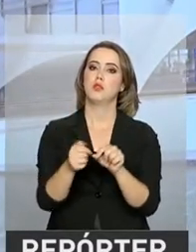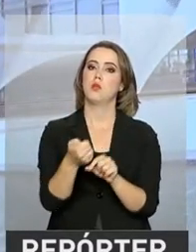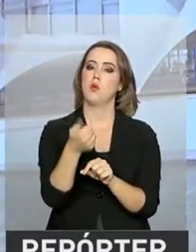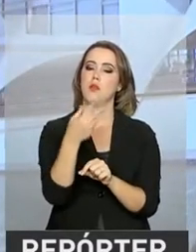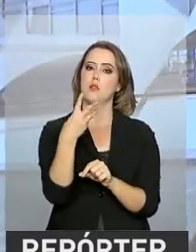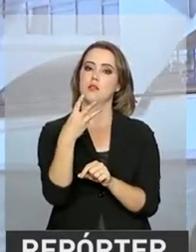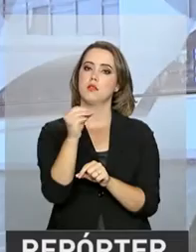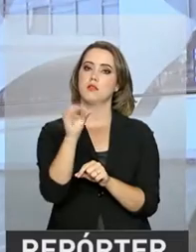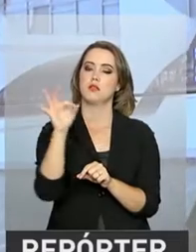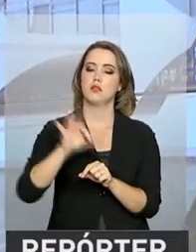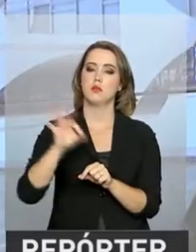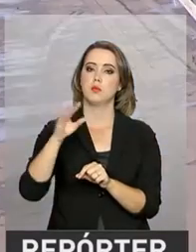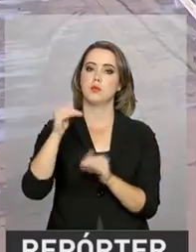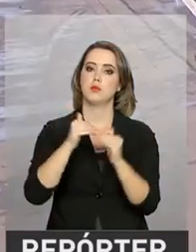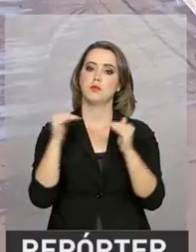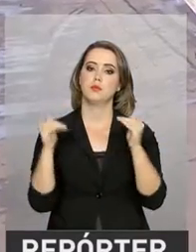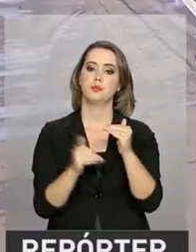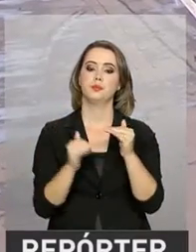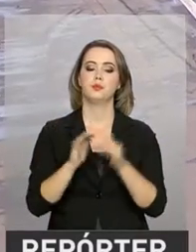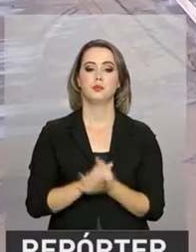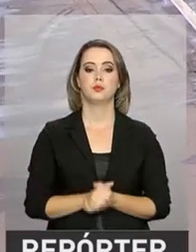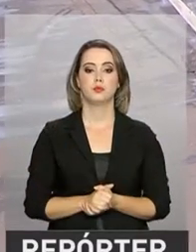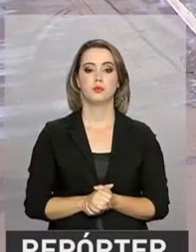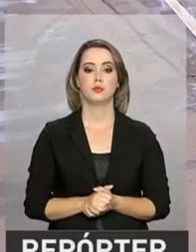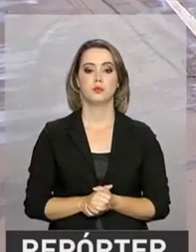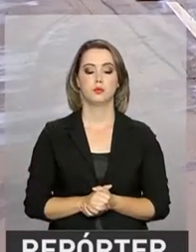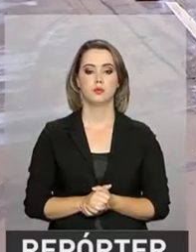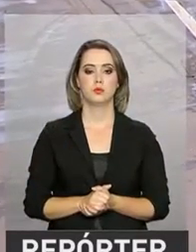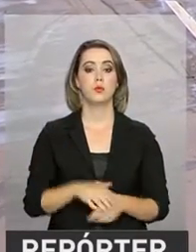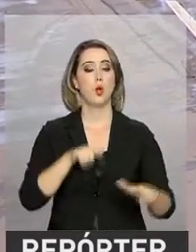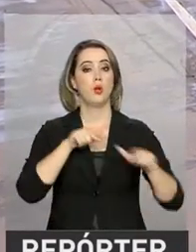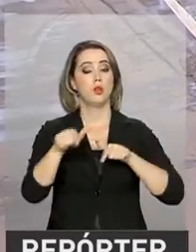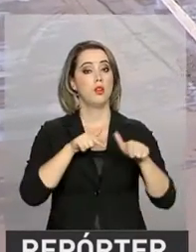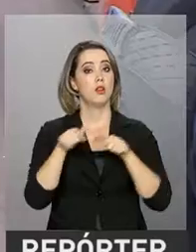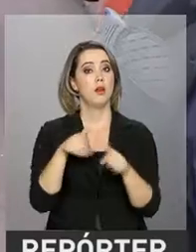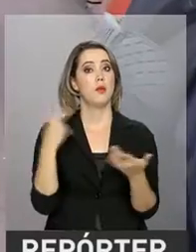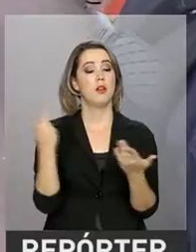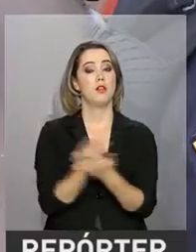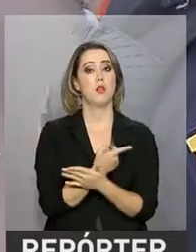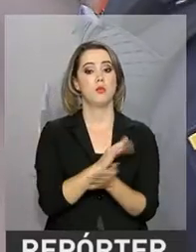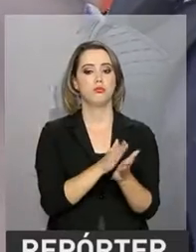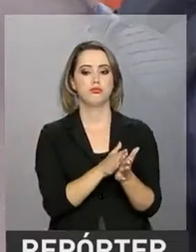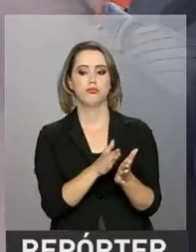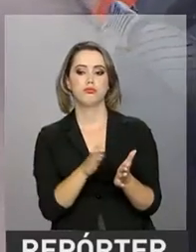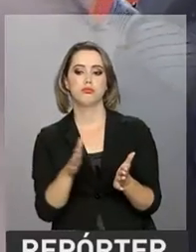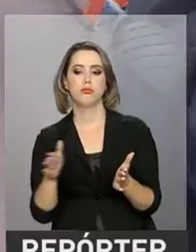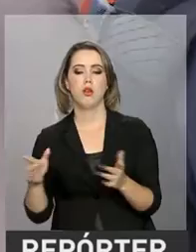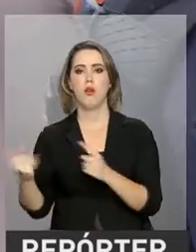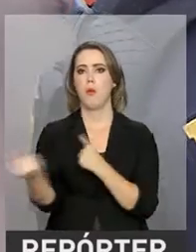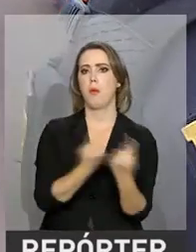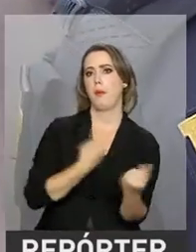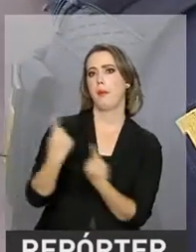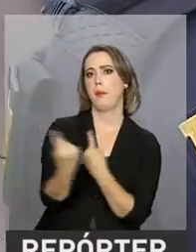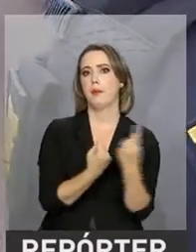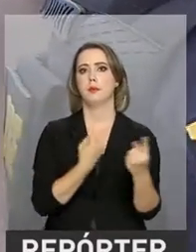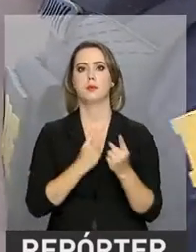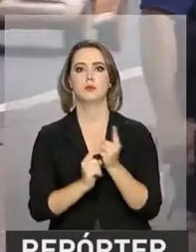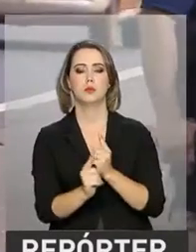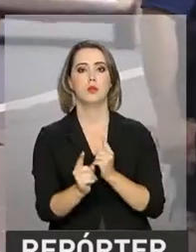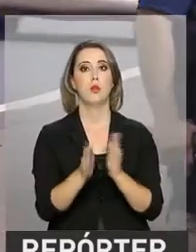30% a operação rodovia ocorreu durante o período de maior movimento nas estradas